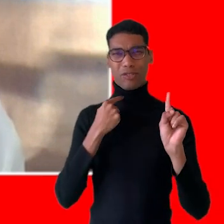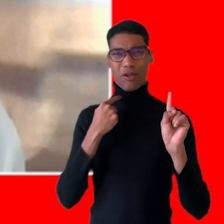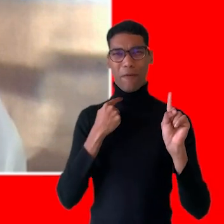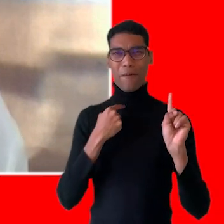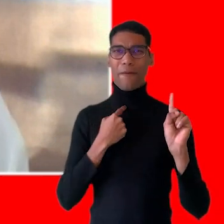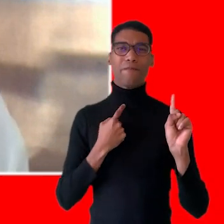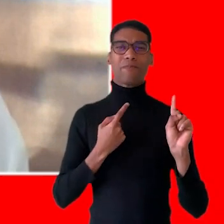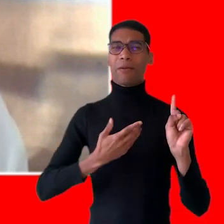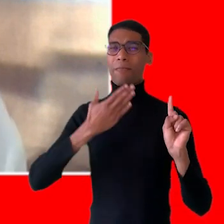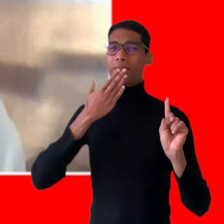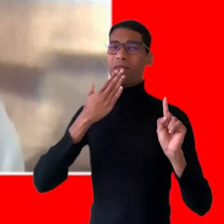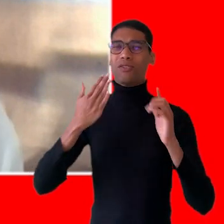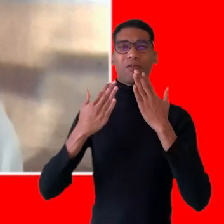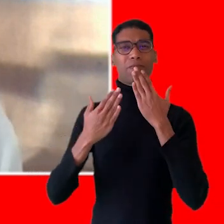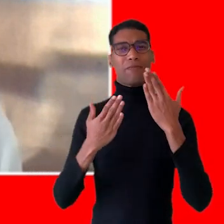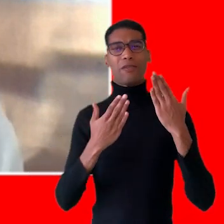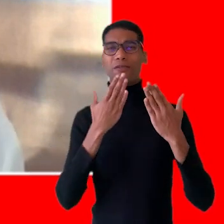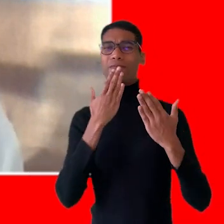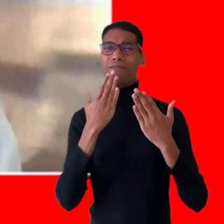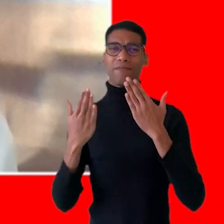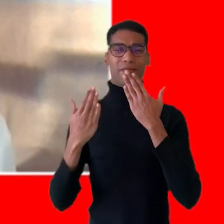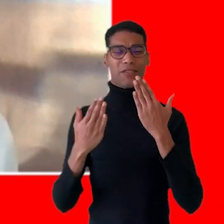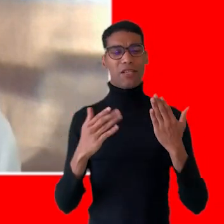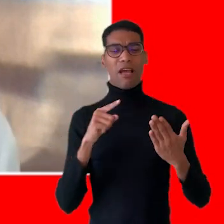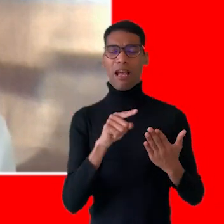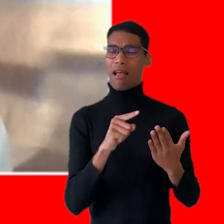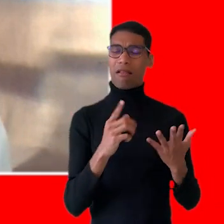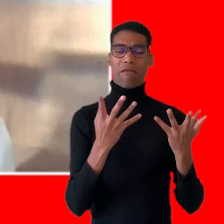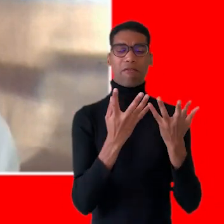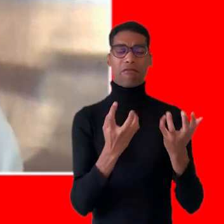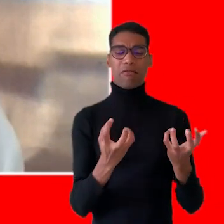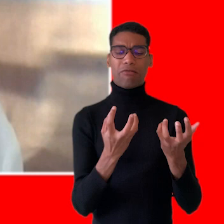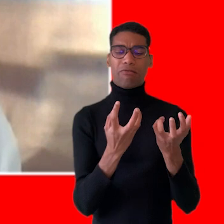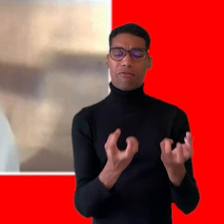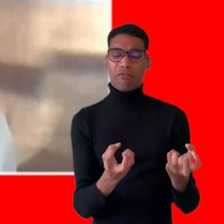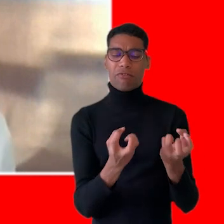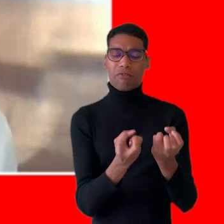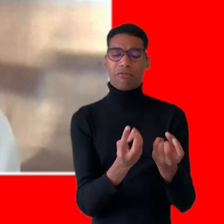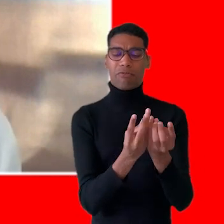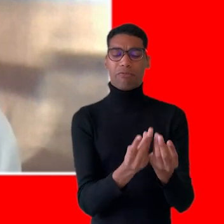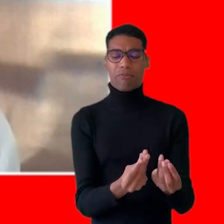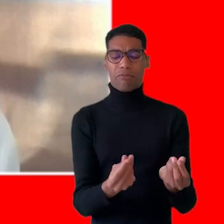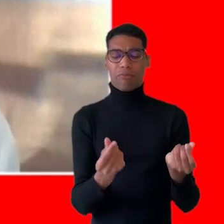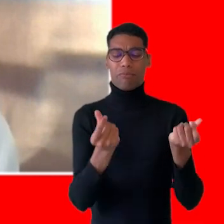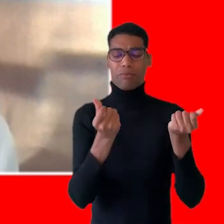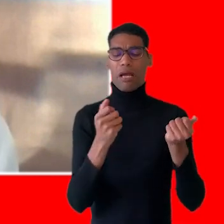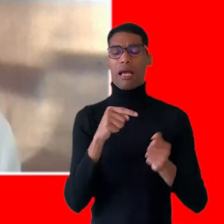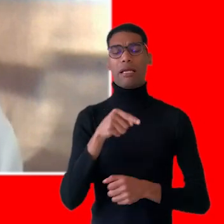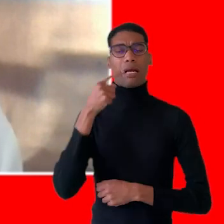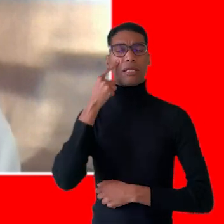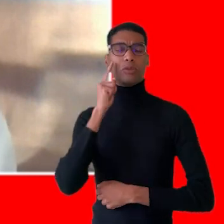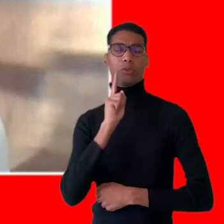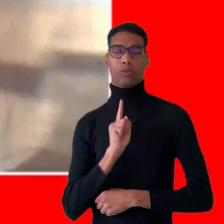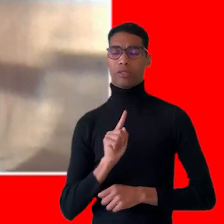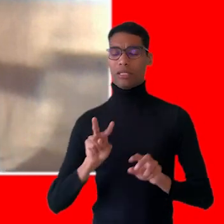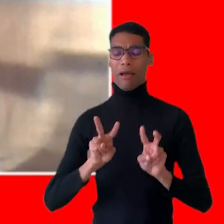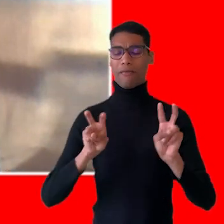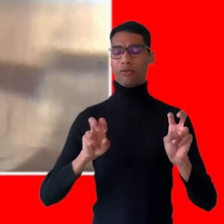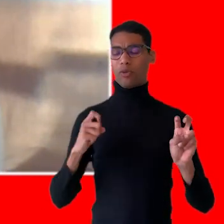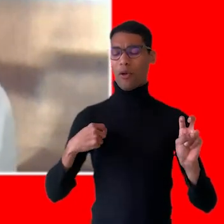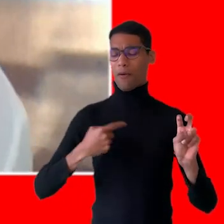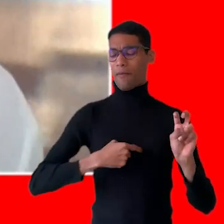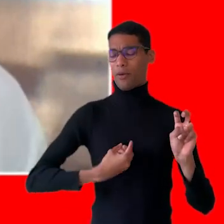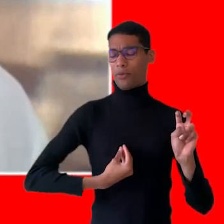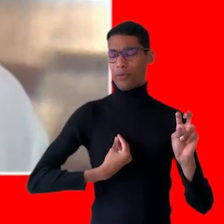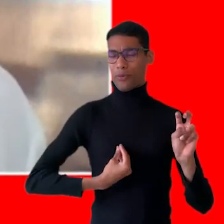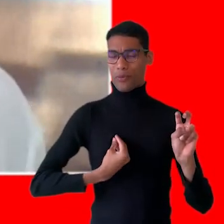maio, pedindo rumores, é uma senhora esquálida, seca, desvalida e nada sabe de nossa vida.